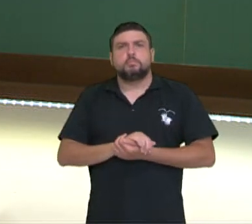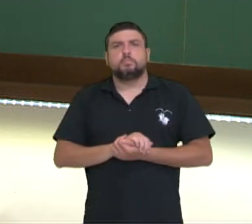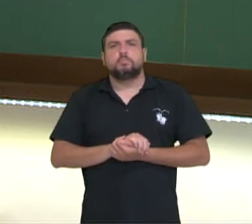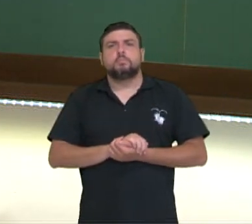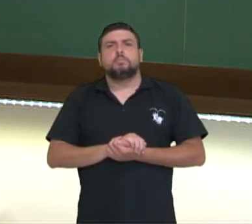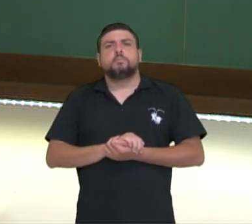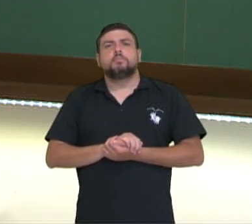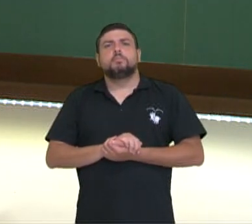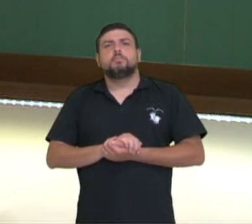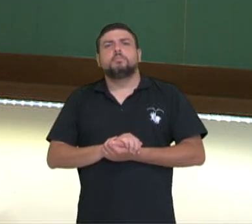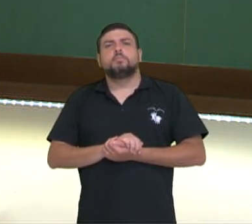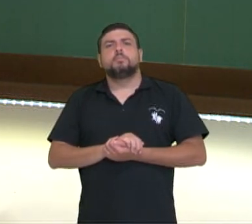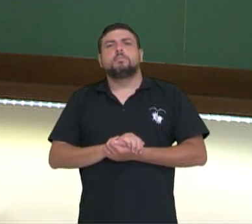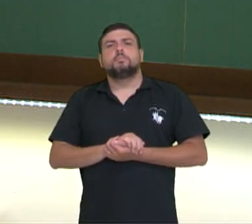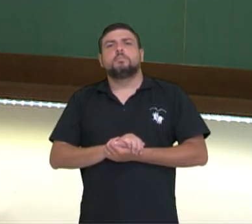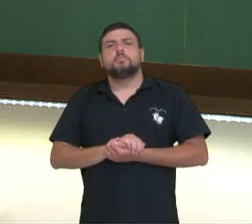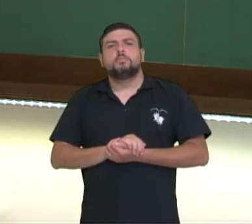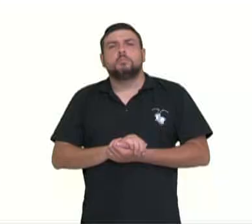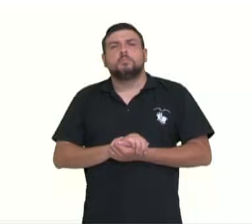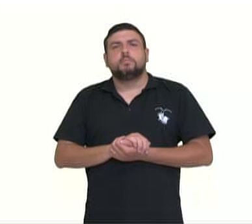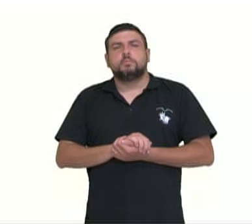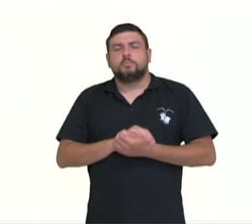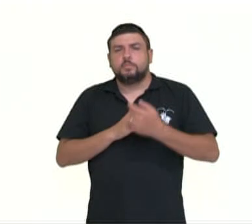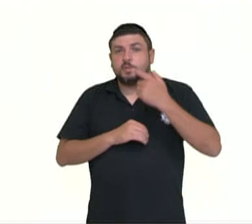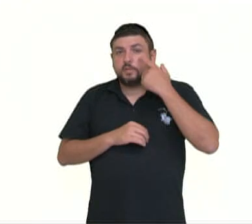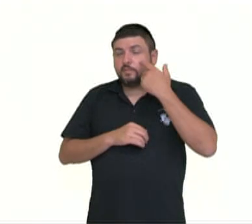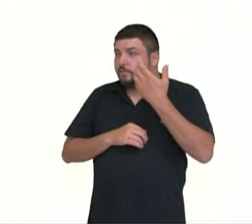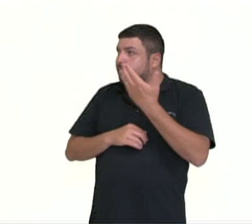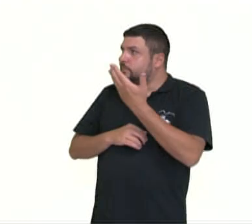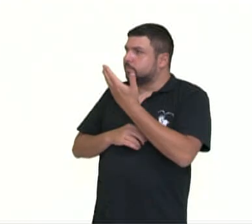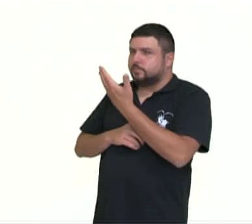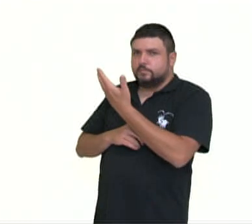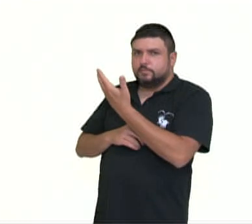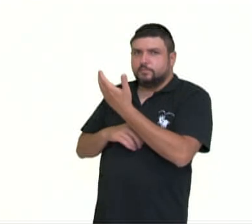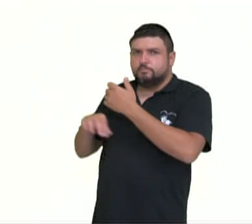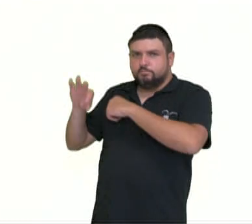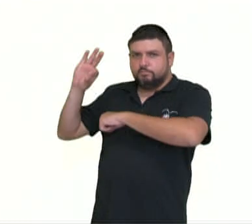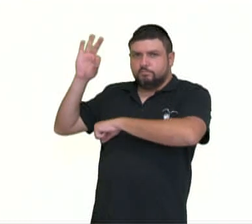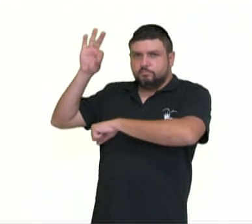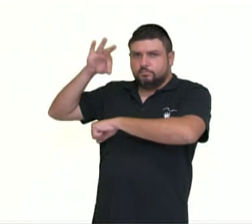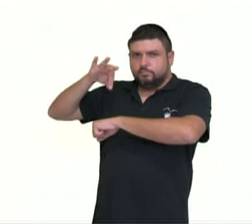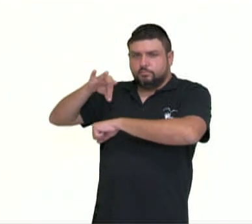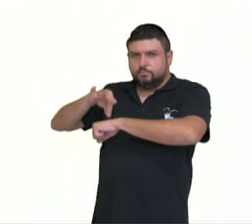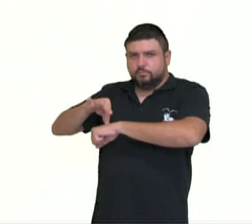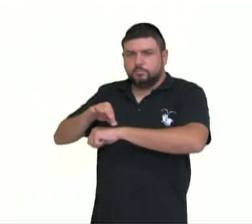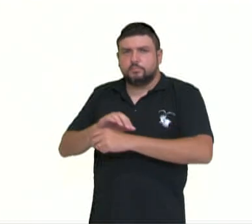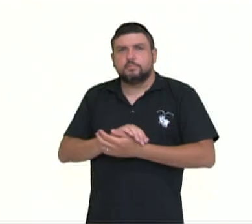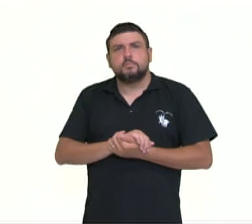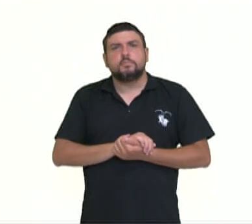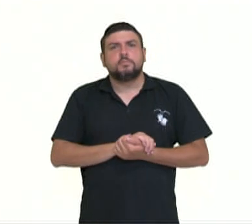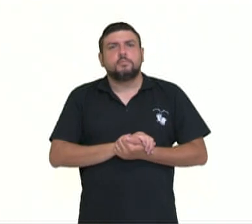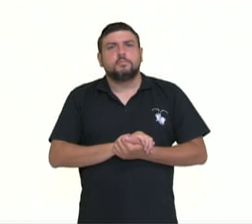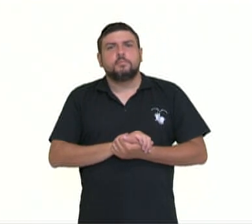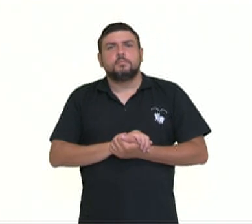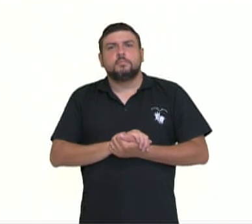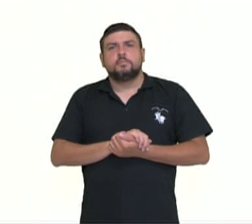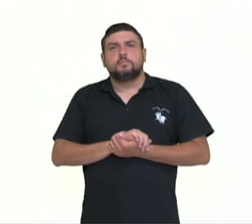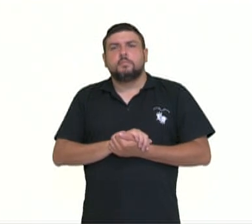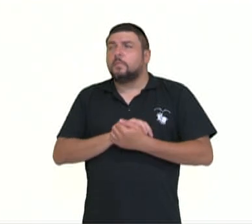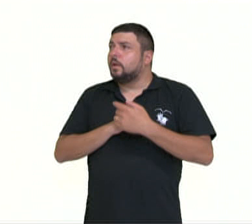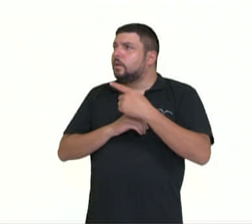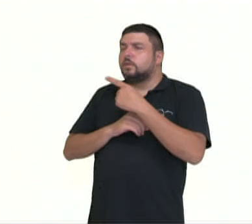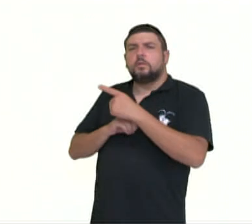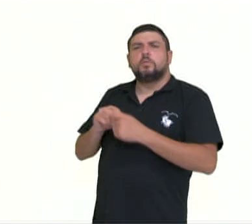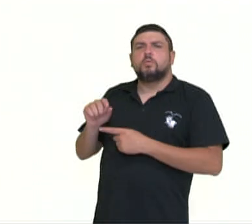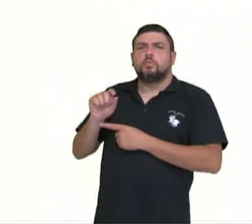lá? Nós vemos aqui, trouxe aqui para vocês a imagem do mosquito, do Aedes aegypti. Tá? Ele é um vetor. O que significa